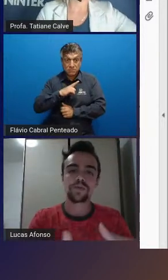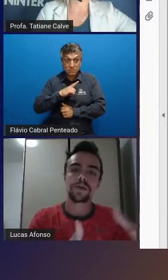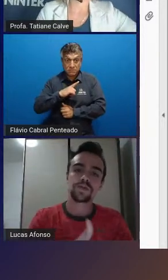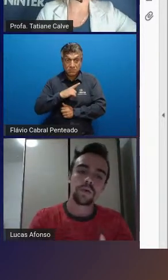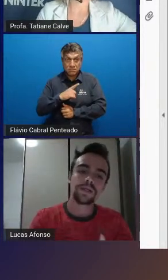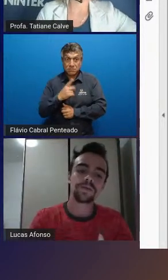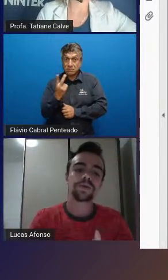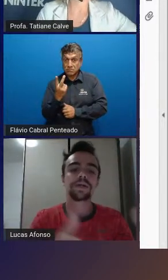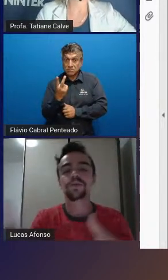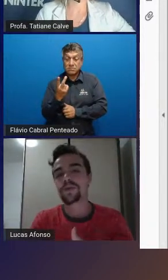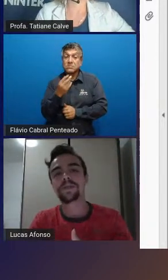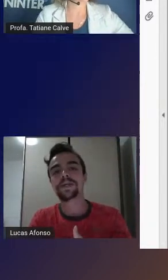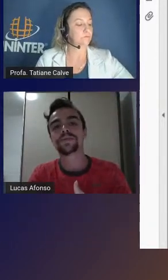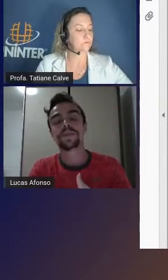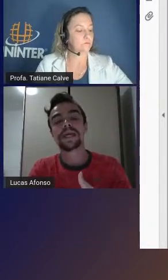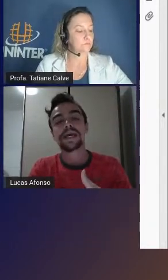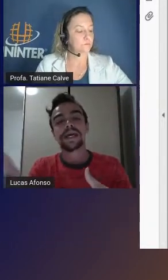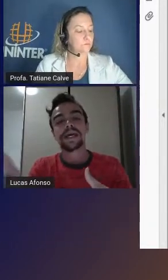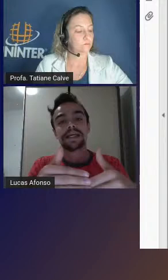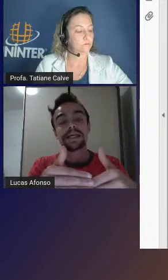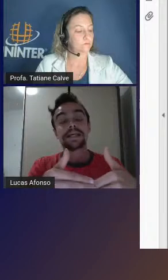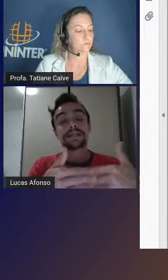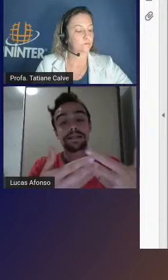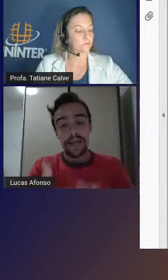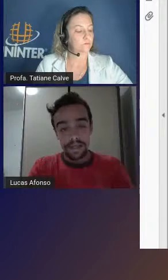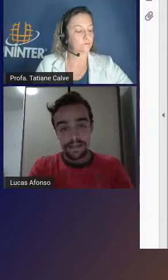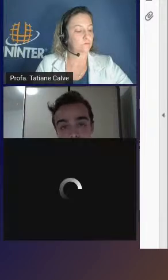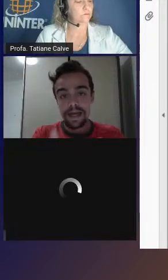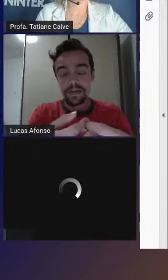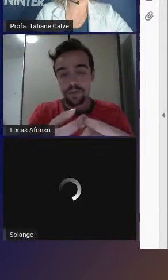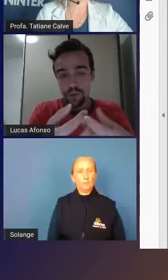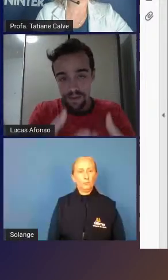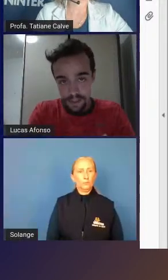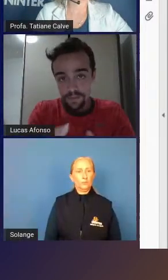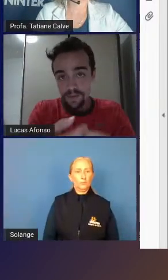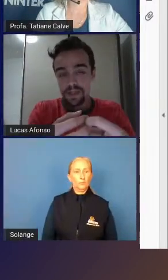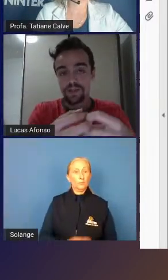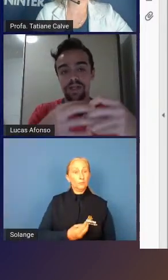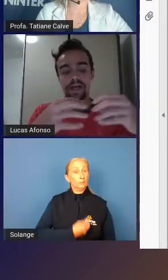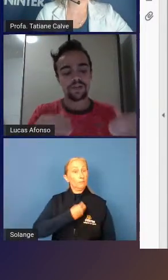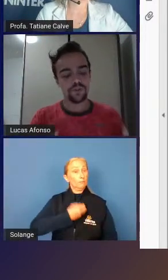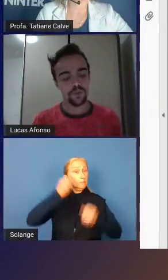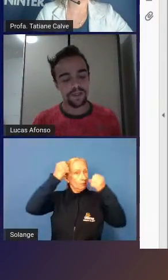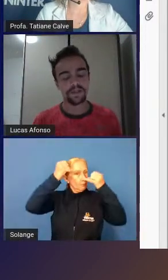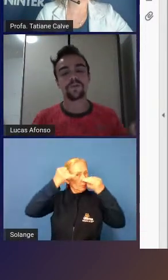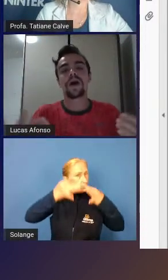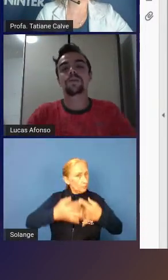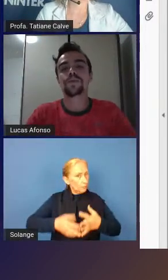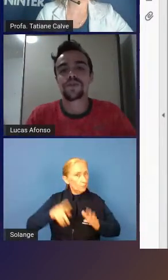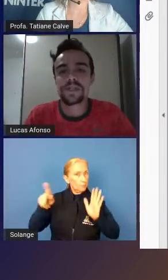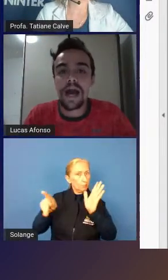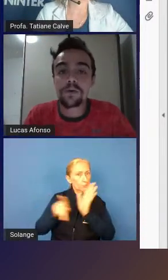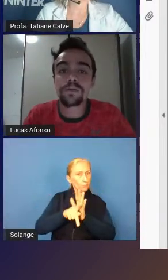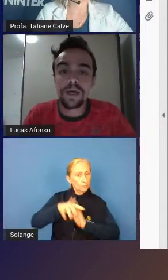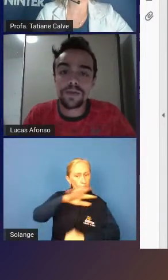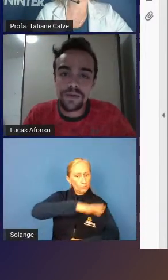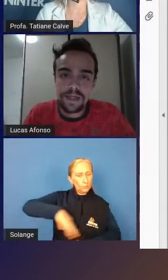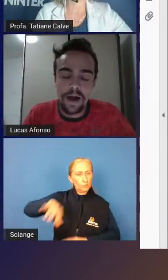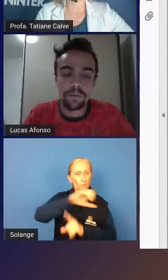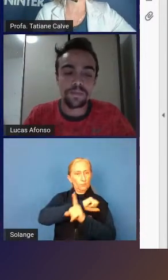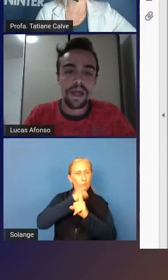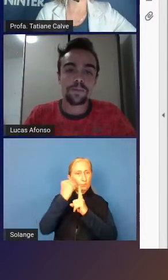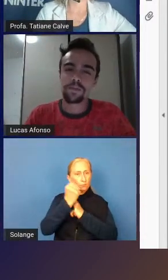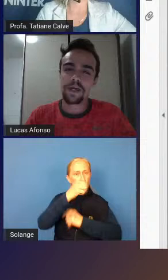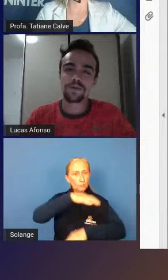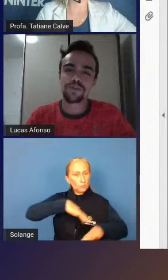gêneros, o masculino e o feminino. E essa existência que é discursiva, ou seja, que é instituída no campo social, no meio